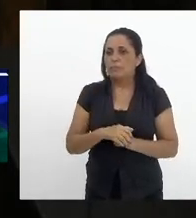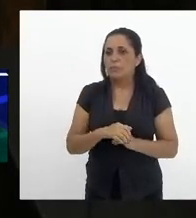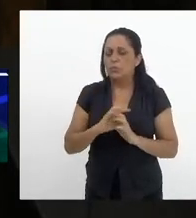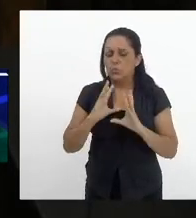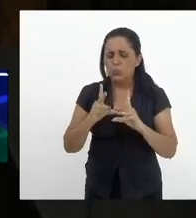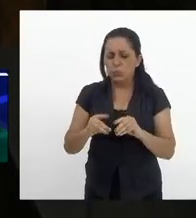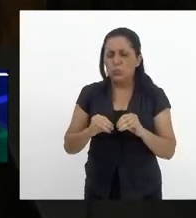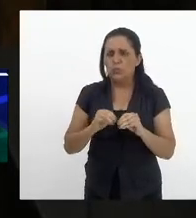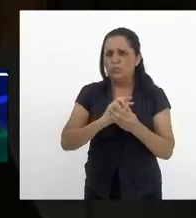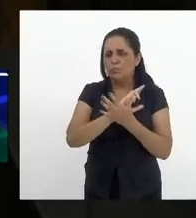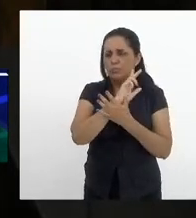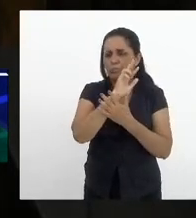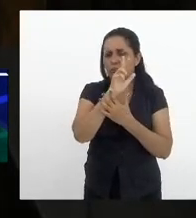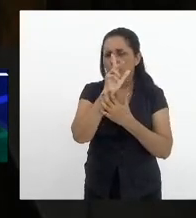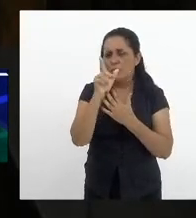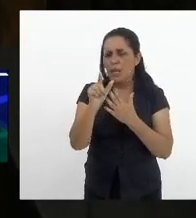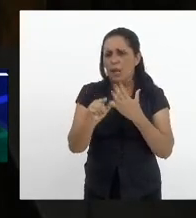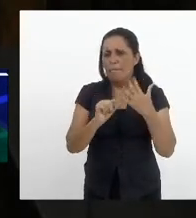por aí vamos.